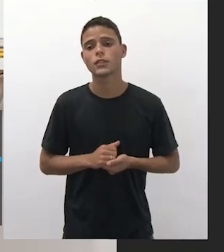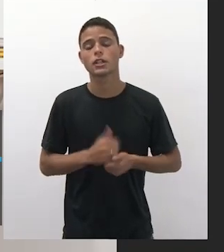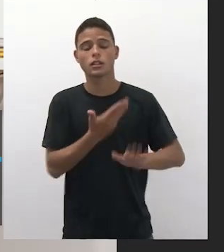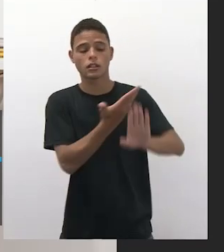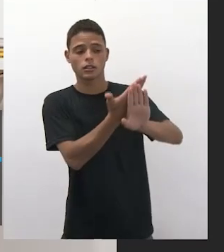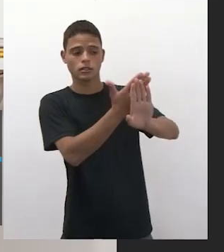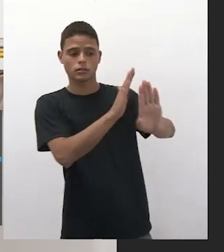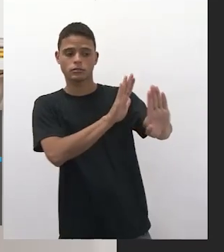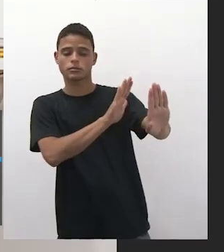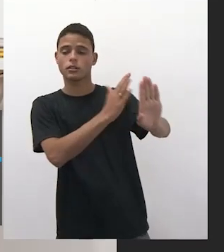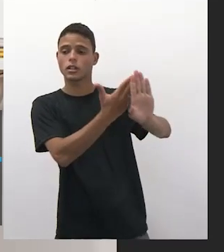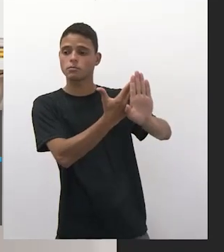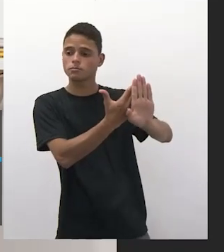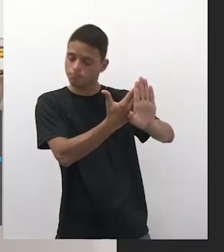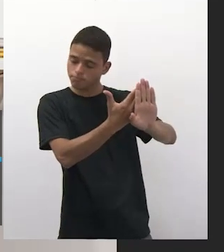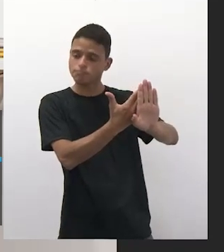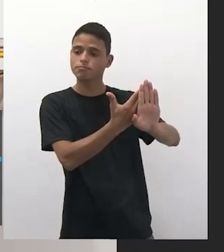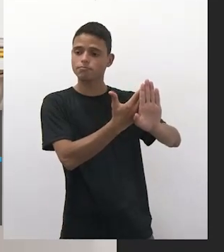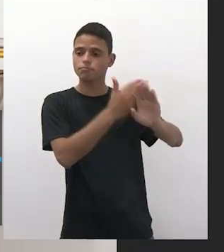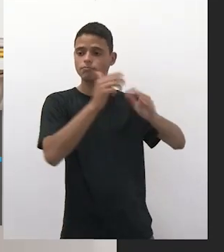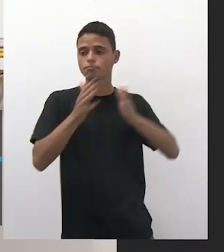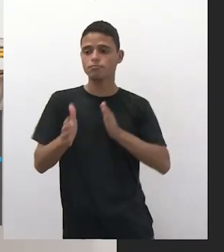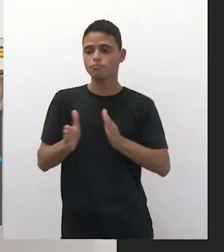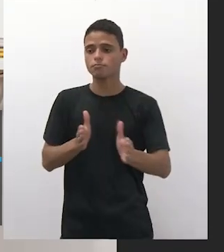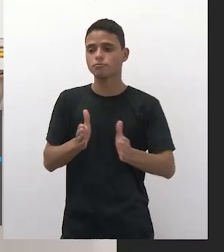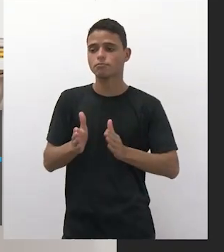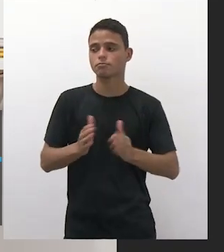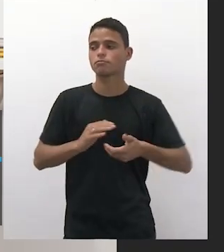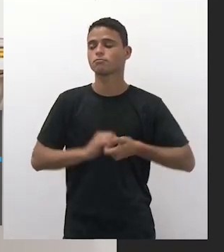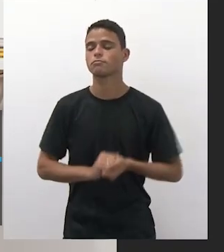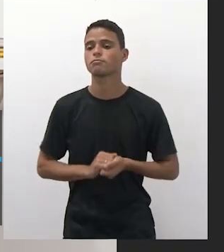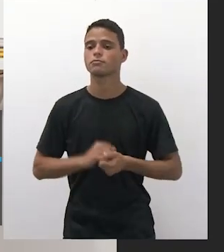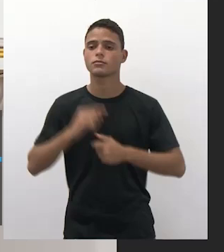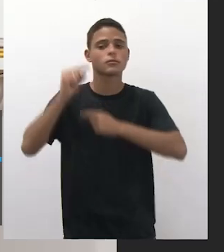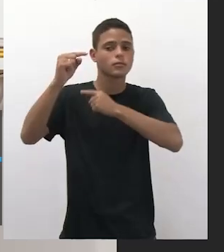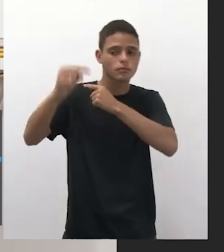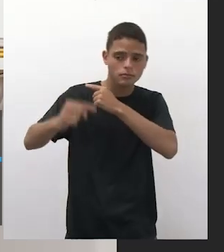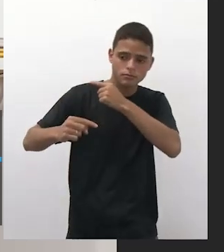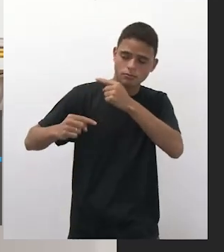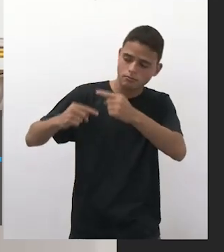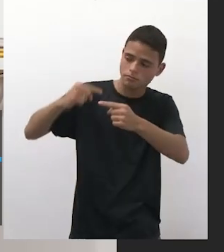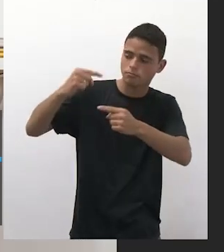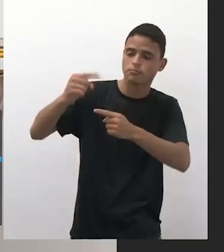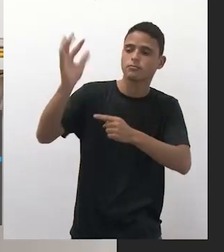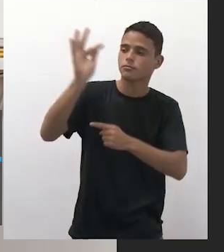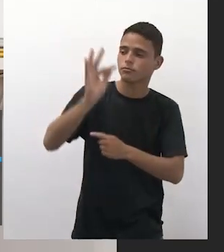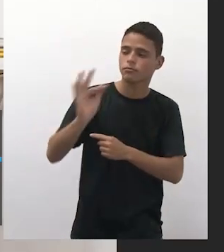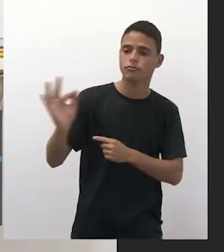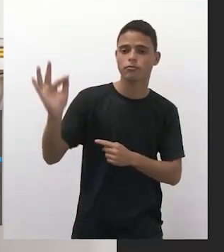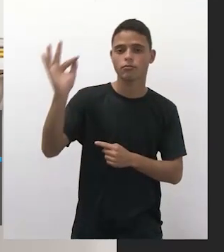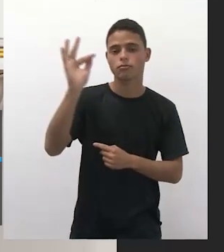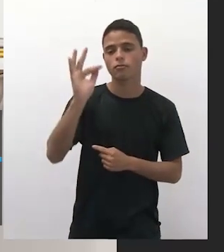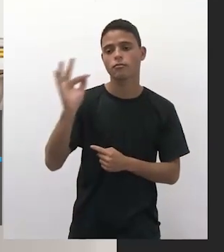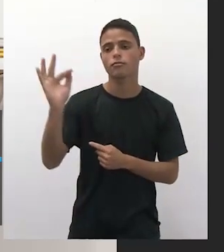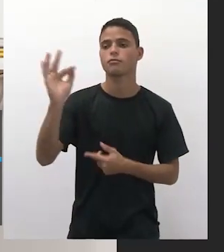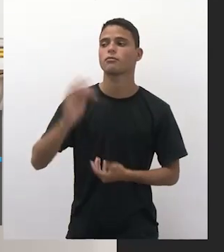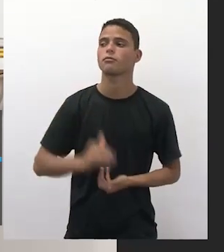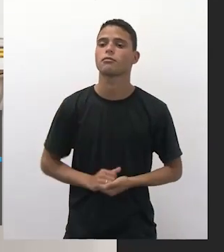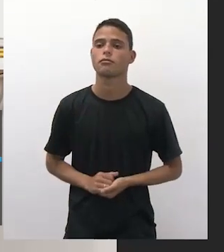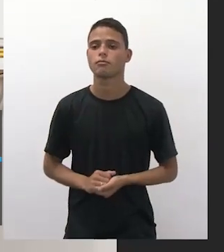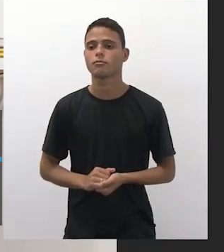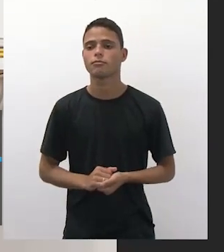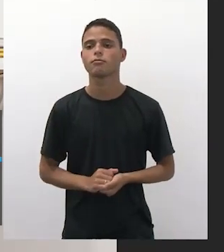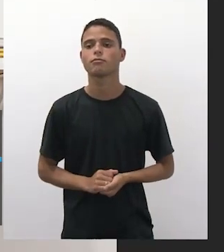espelhei naquela época, né? E depois, por mais que na faculdade eu